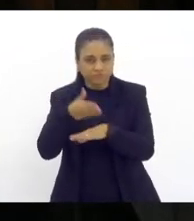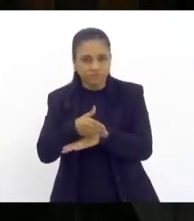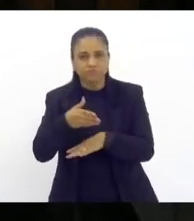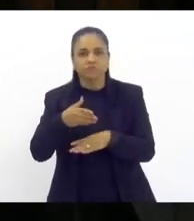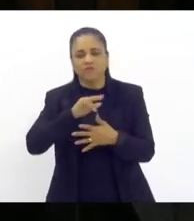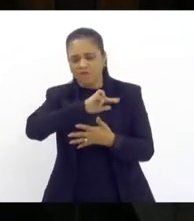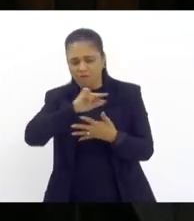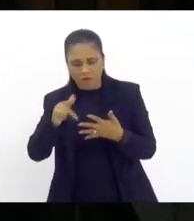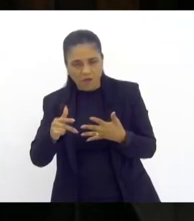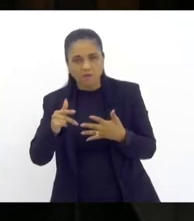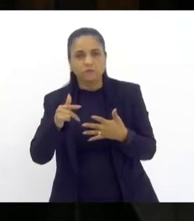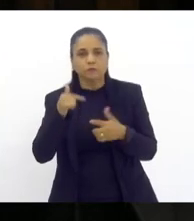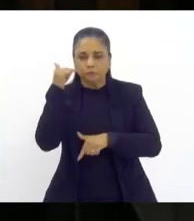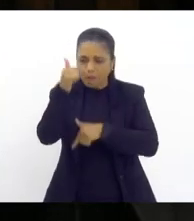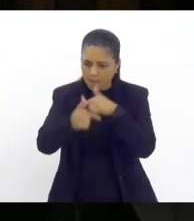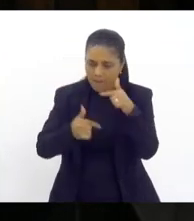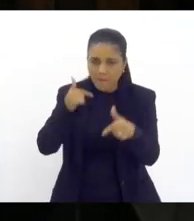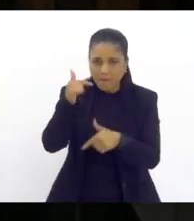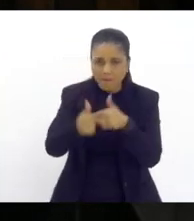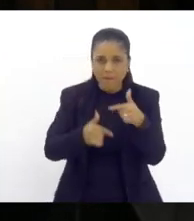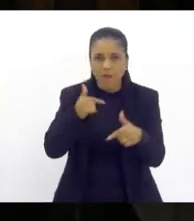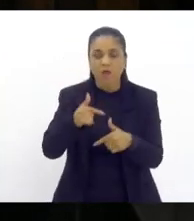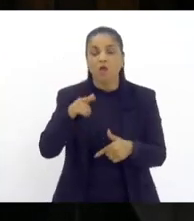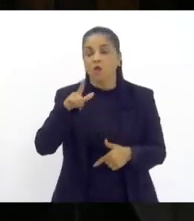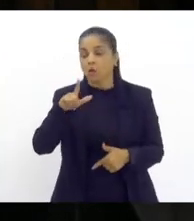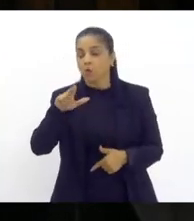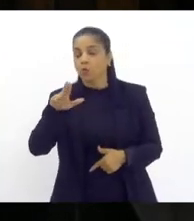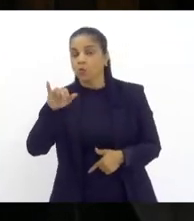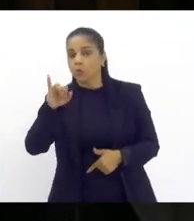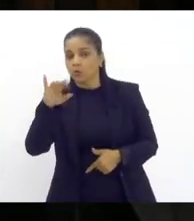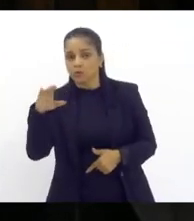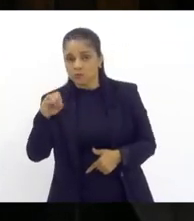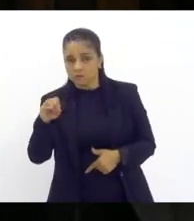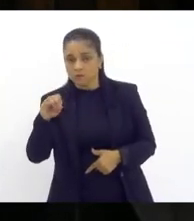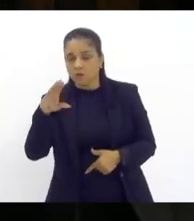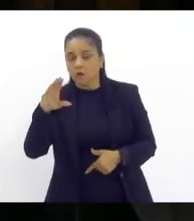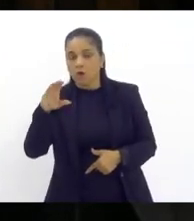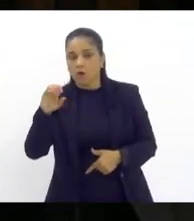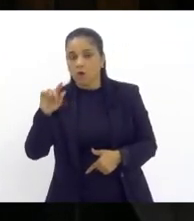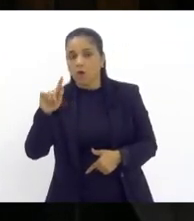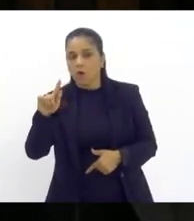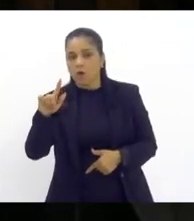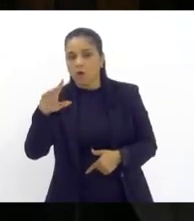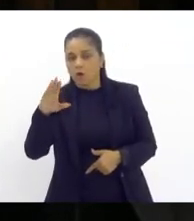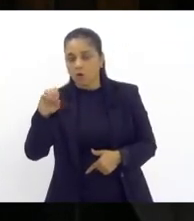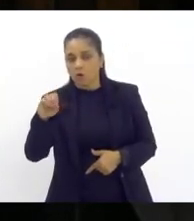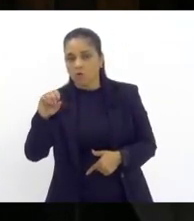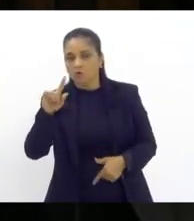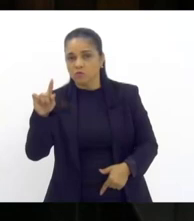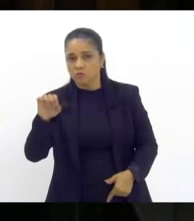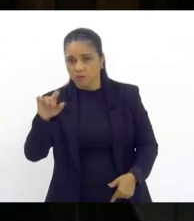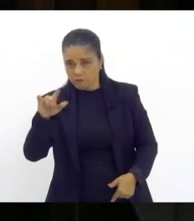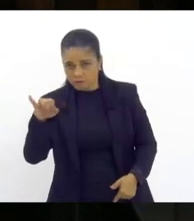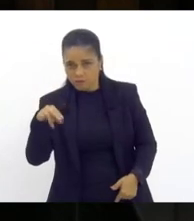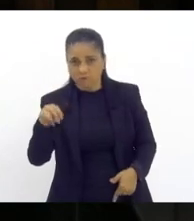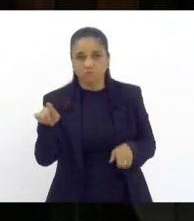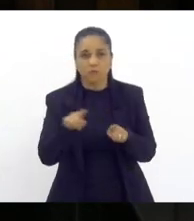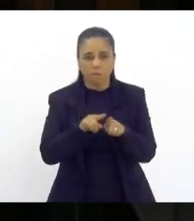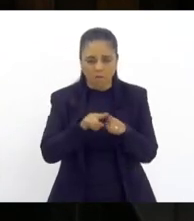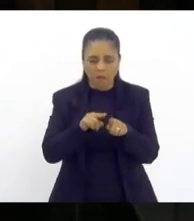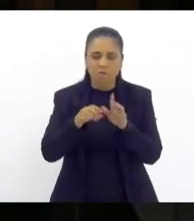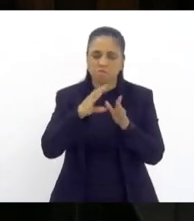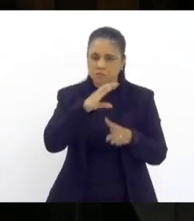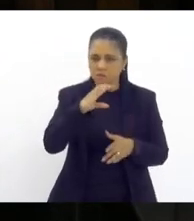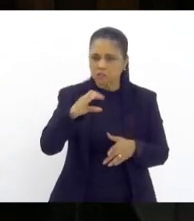que produzem muito, deputado Vinícius Cozzolino, que tem dado pareceres brilhantes no âmbito da CCJ. A gente tem